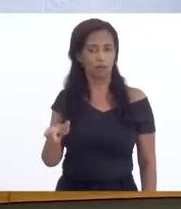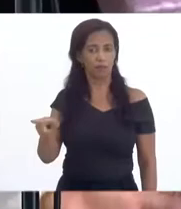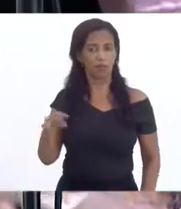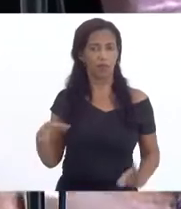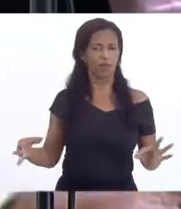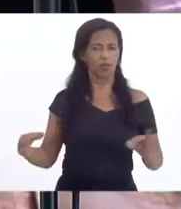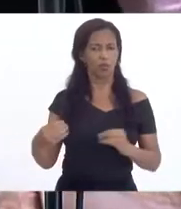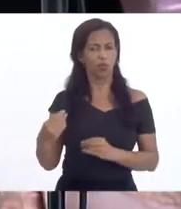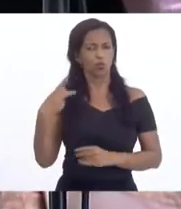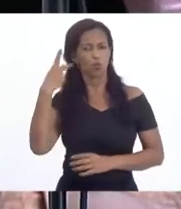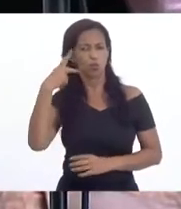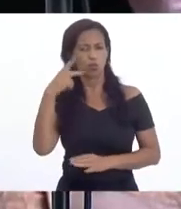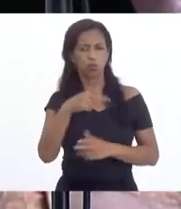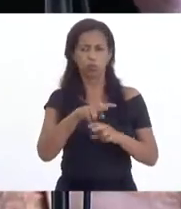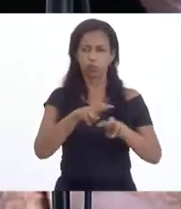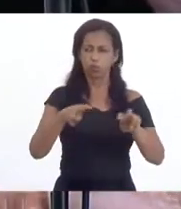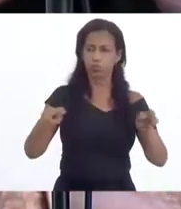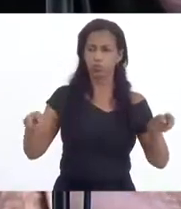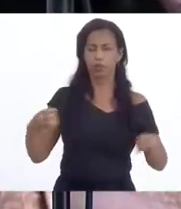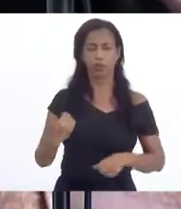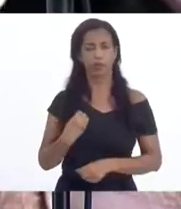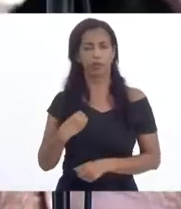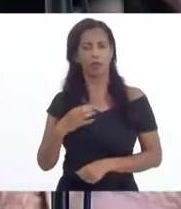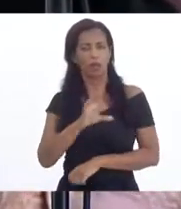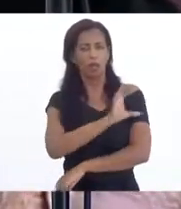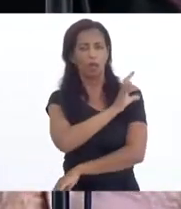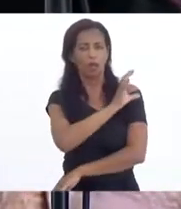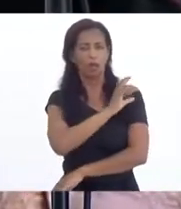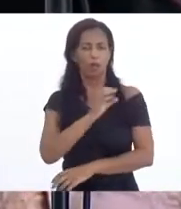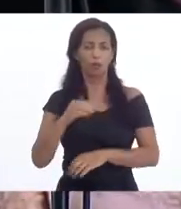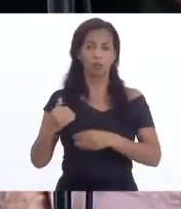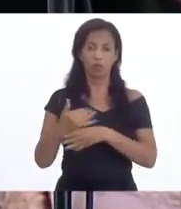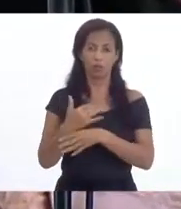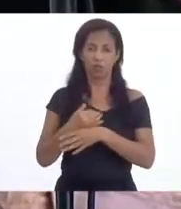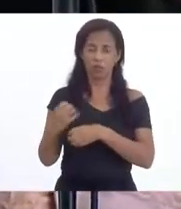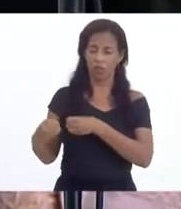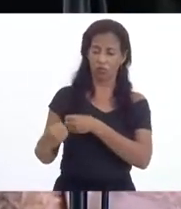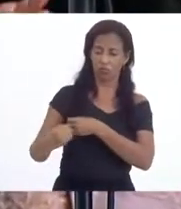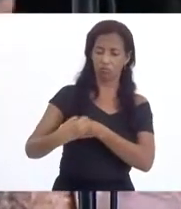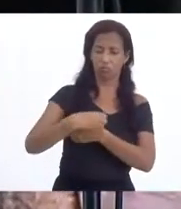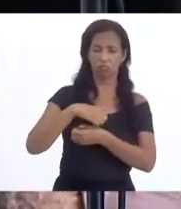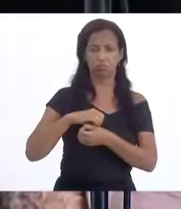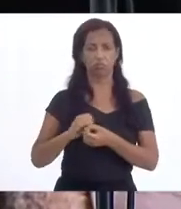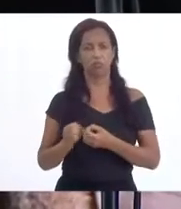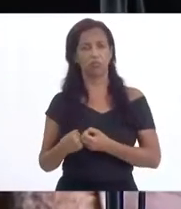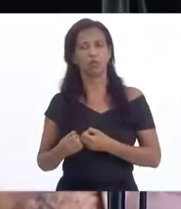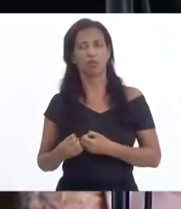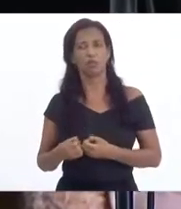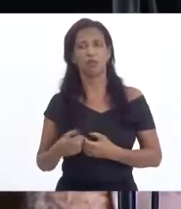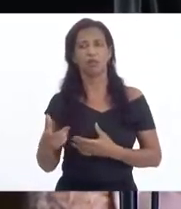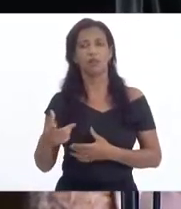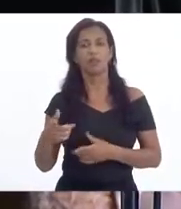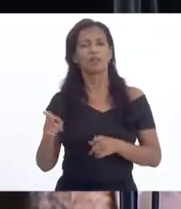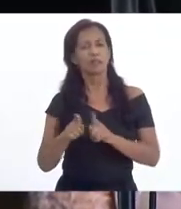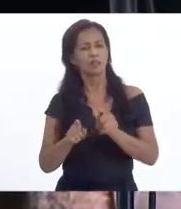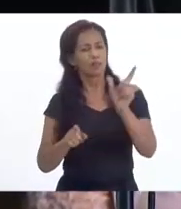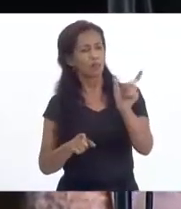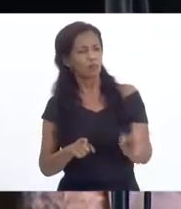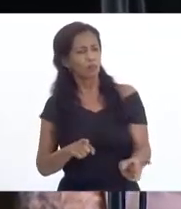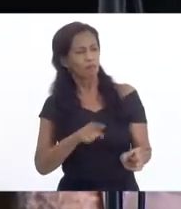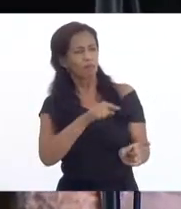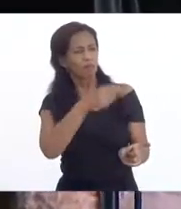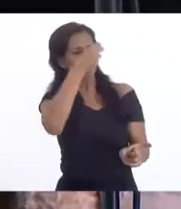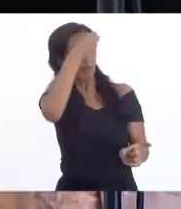a todos os outros parlamentares aqui presentes, de Campos, das cidades vizinhas. Na pessoa do prefeito Vladimir, aos outros prefeitos e